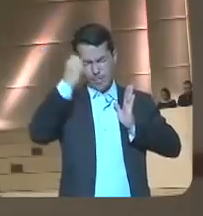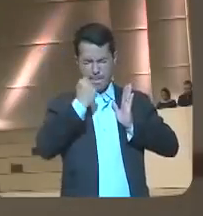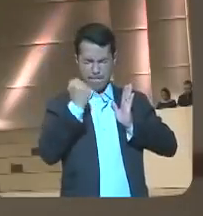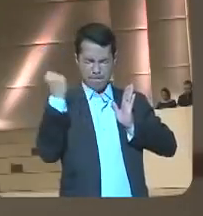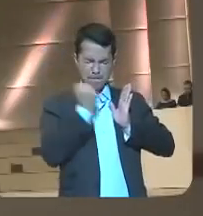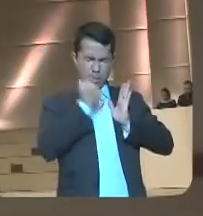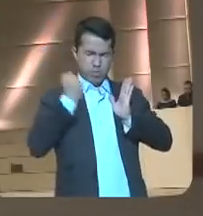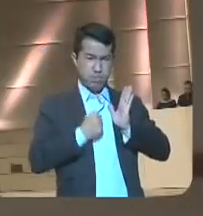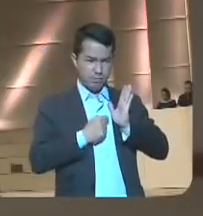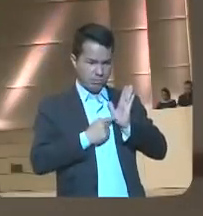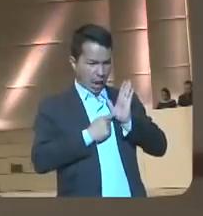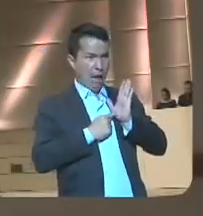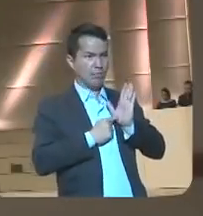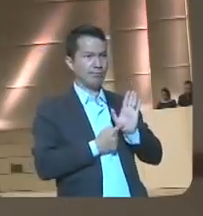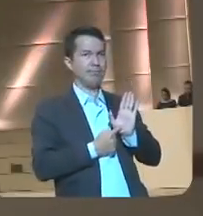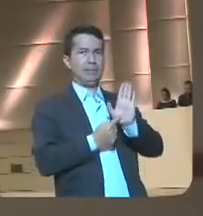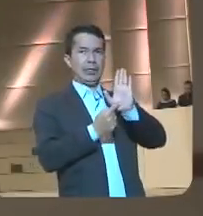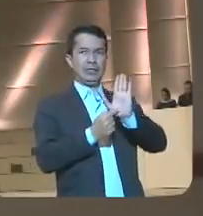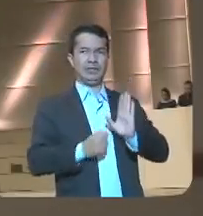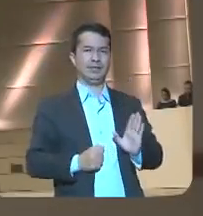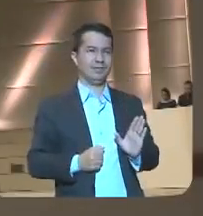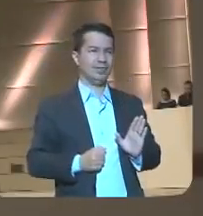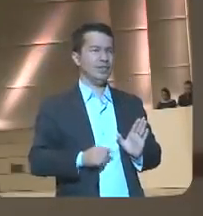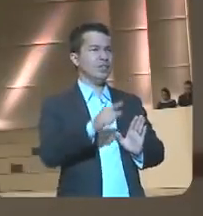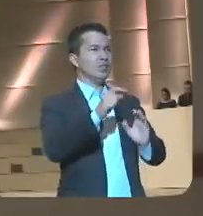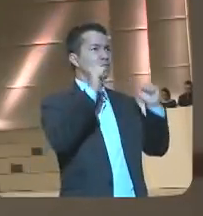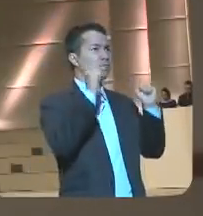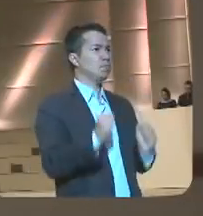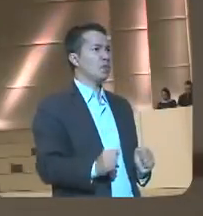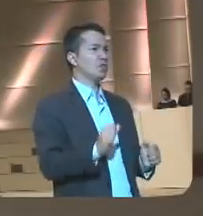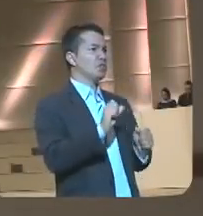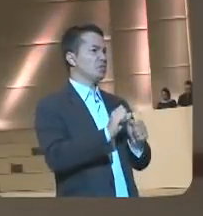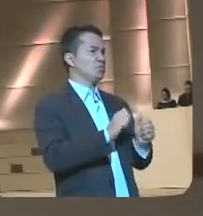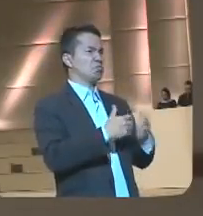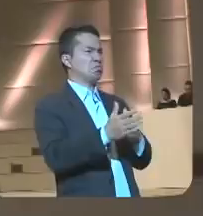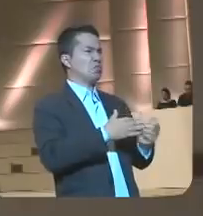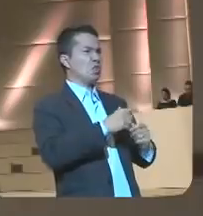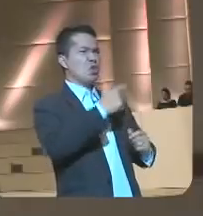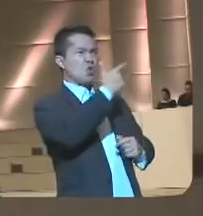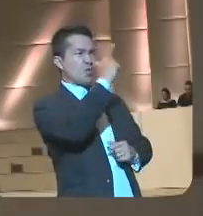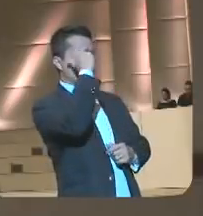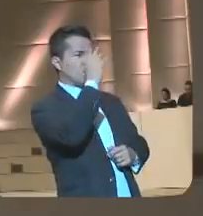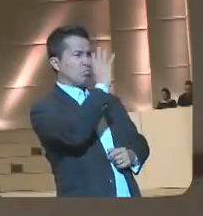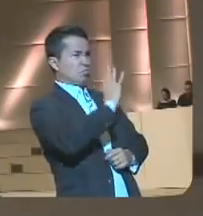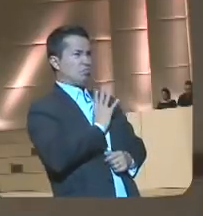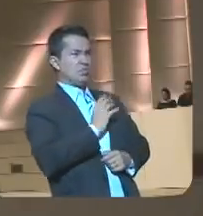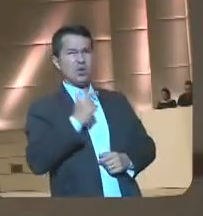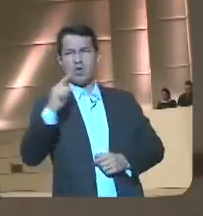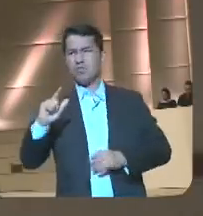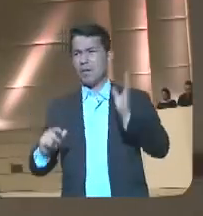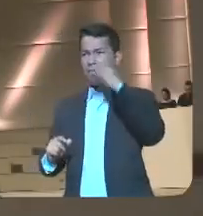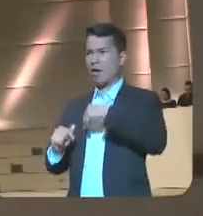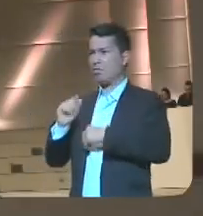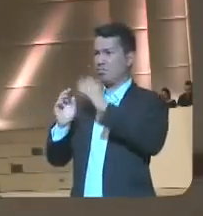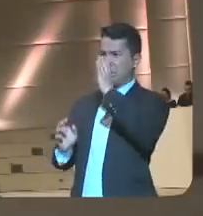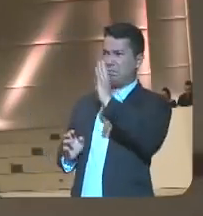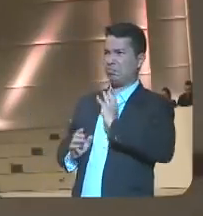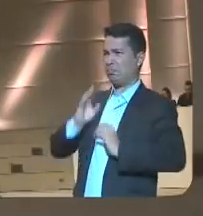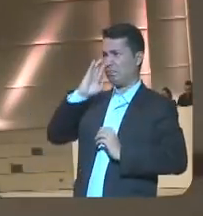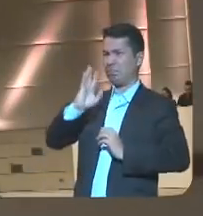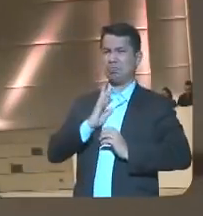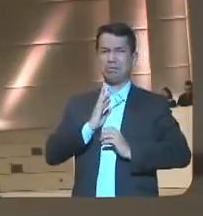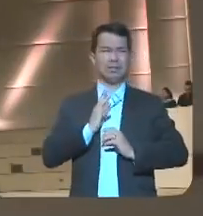quiser não pega porque o senhor selou com seu espírito santo você é propriedade exclusiva